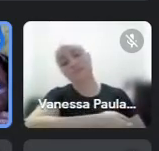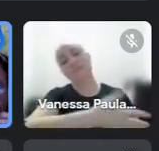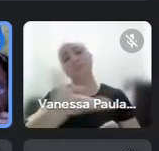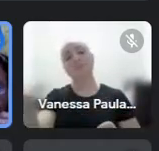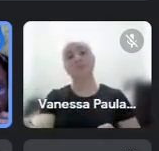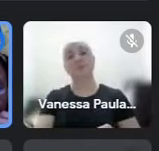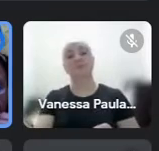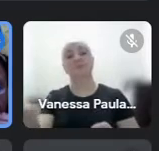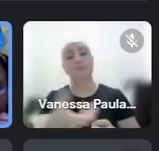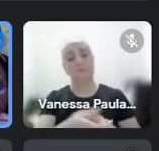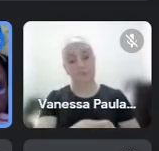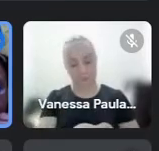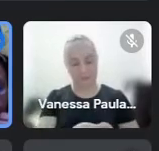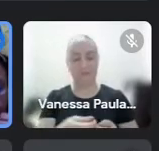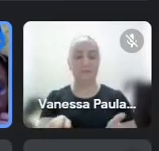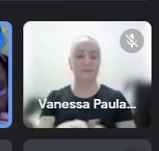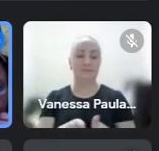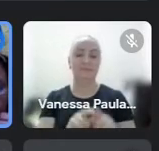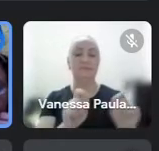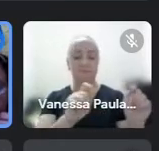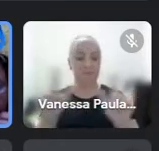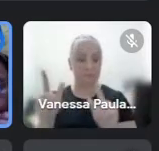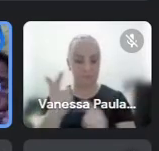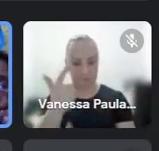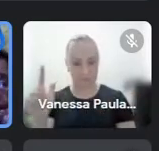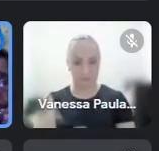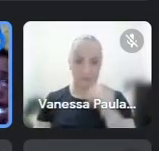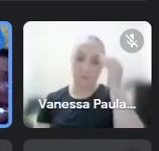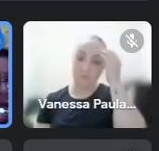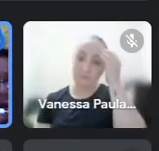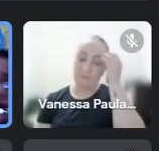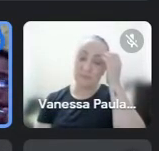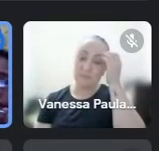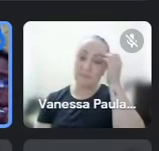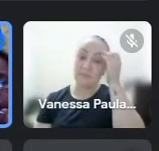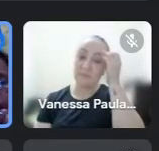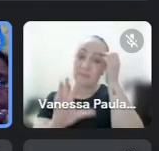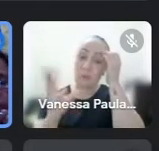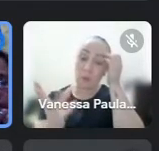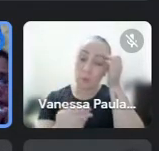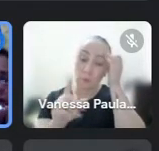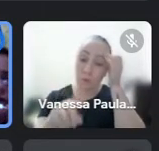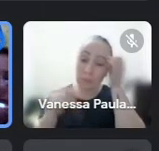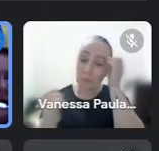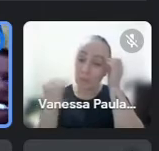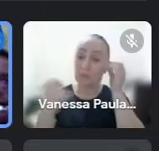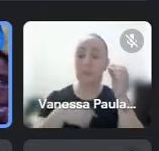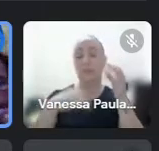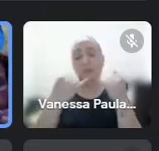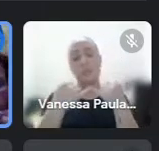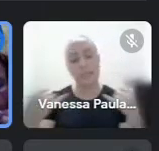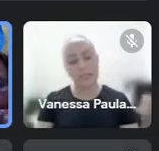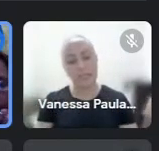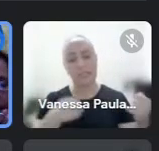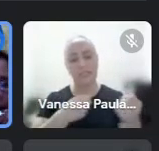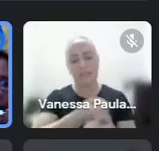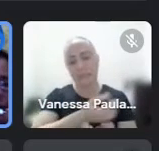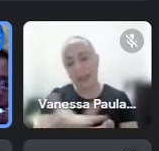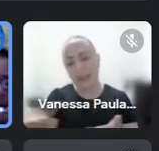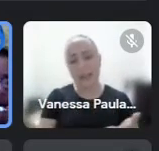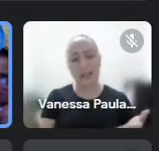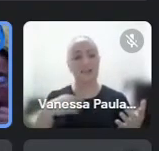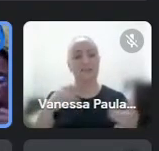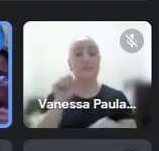e assim por diante. Pode passar. Então, tudo que é importante, linhas, tarrafas, rede de espera. Essa